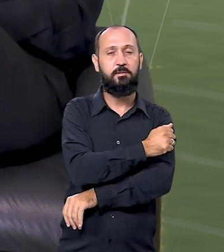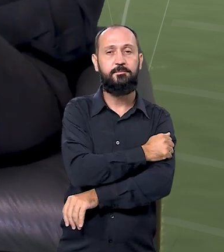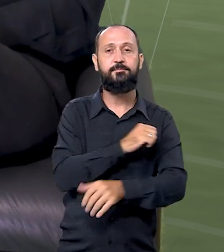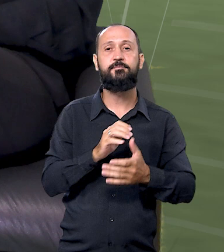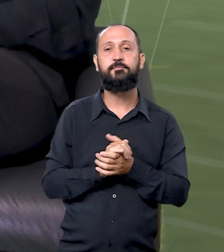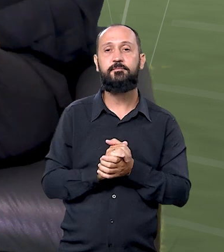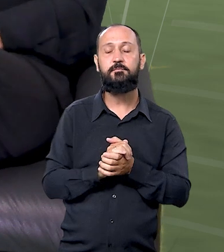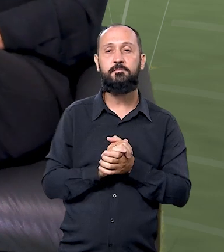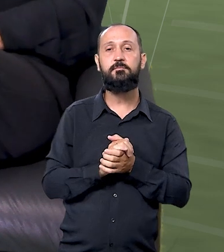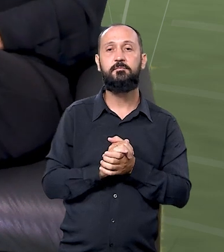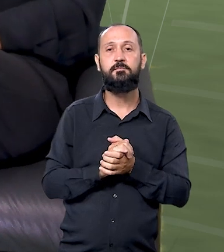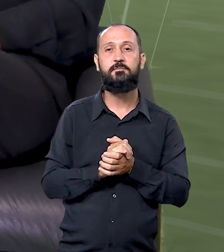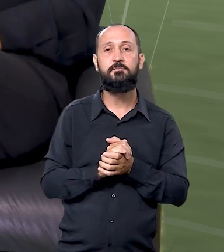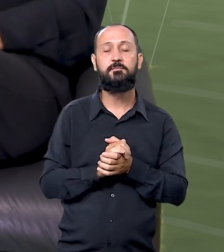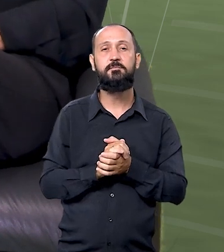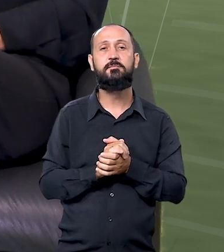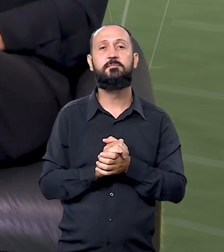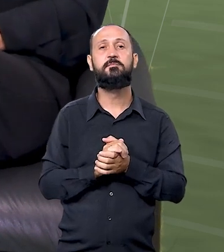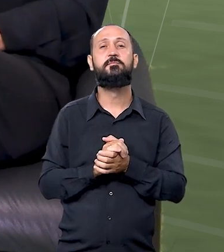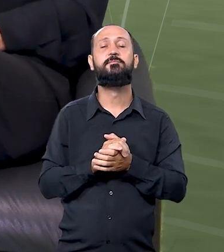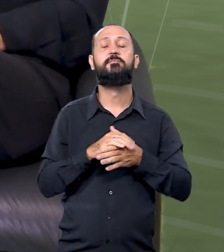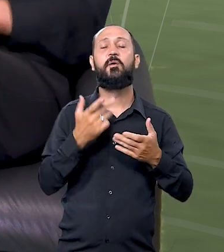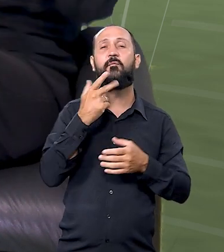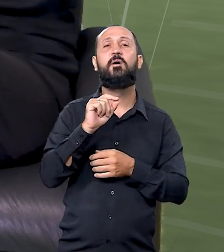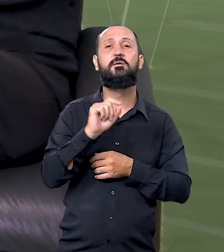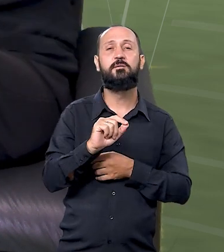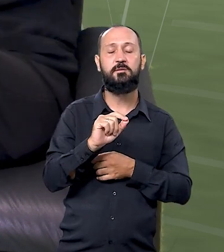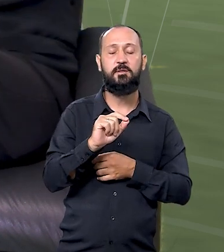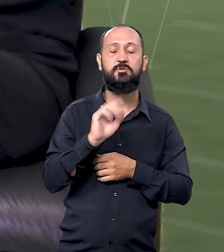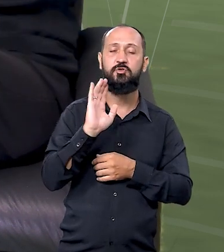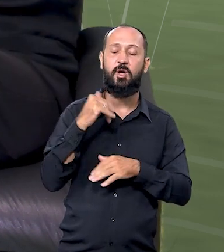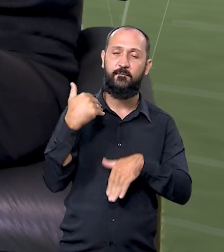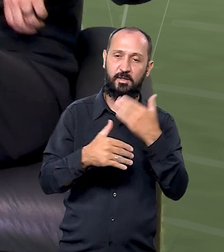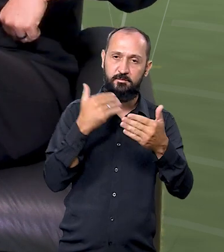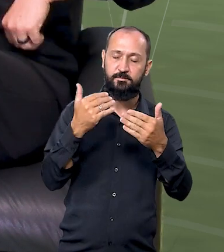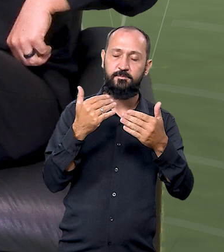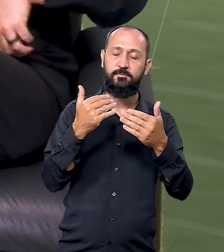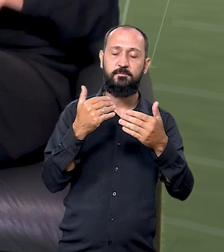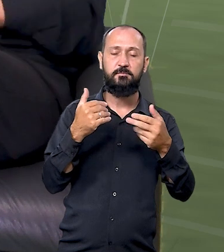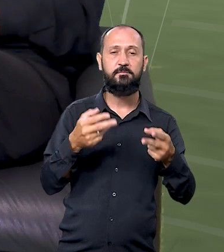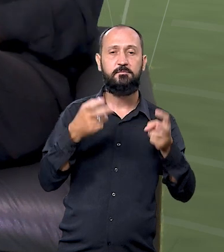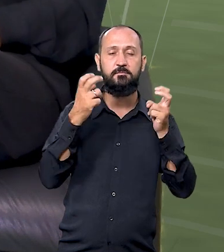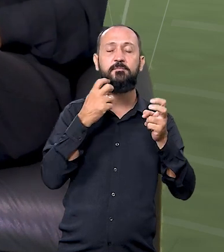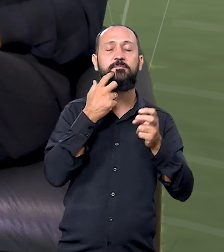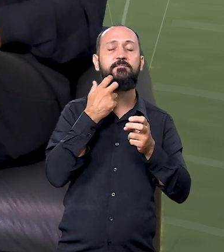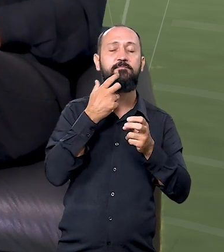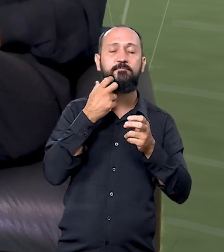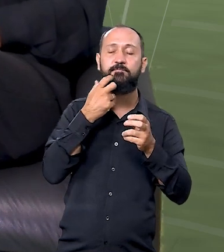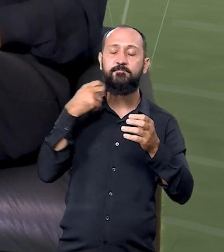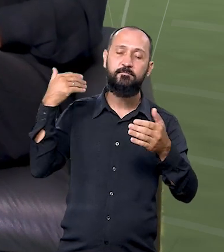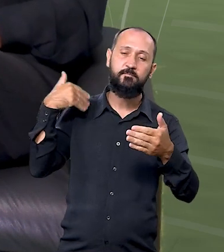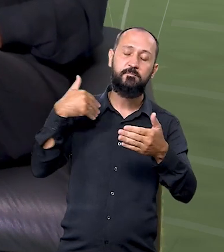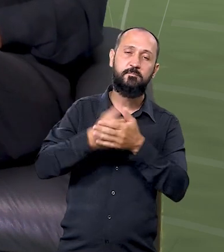estudantil. E, Manuela, o que você acha, assim, que a gente pode falar que nós já avançamos, né, nessa percepção,